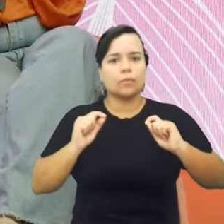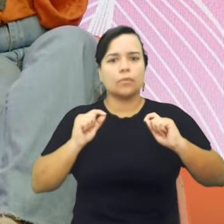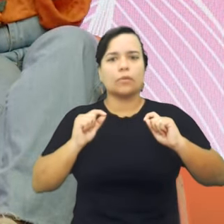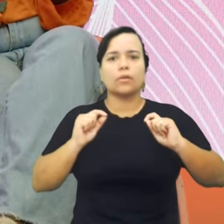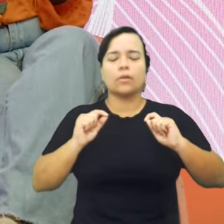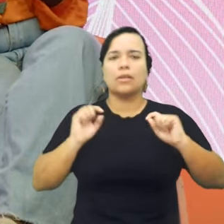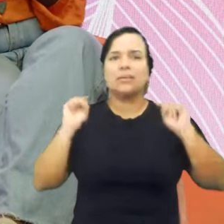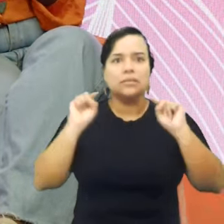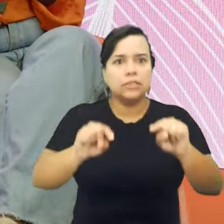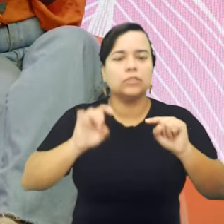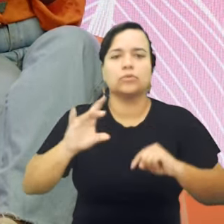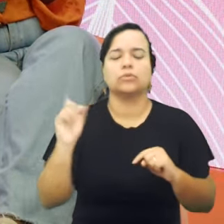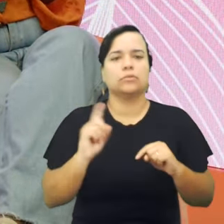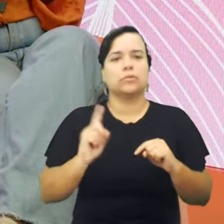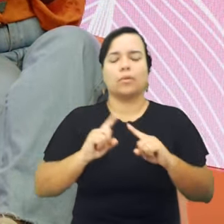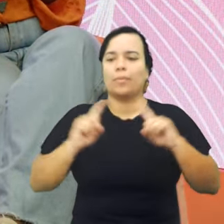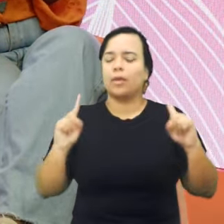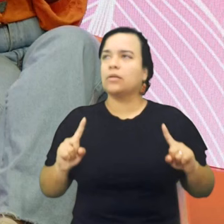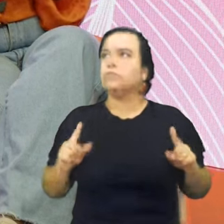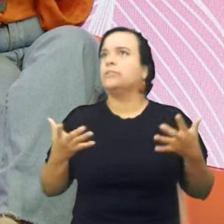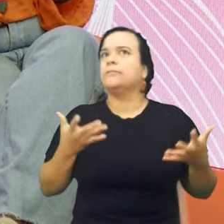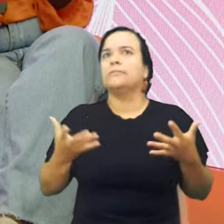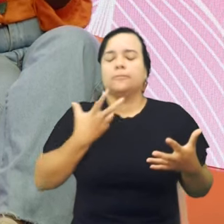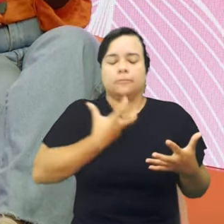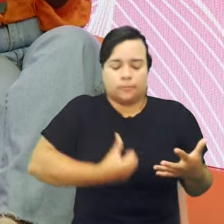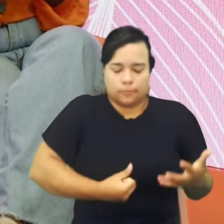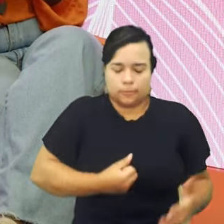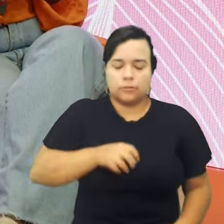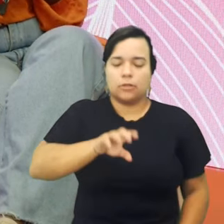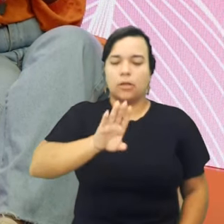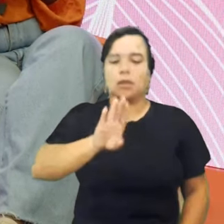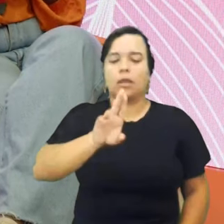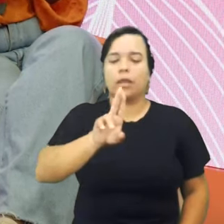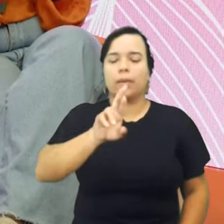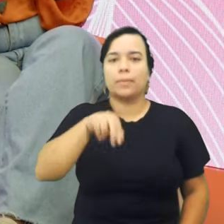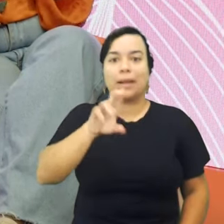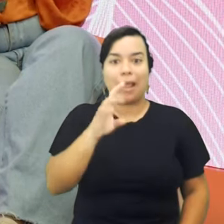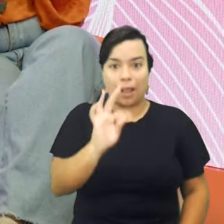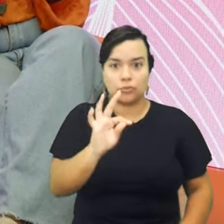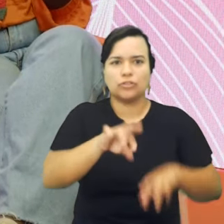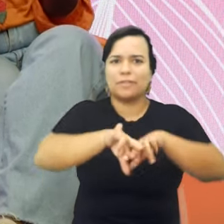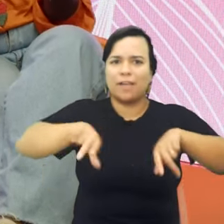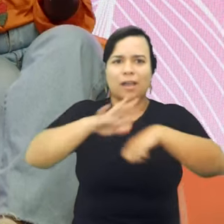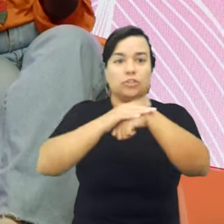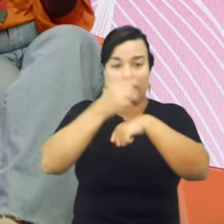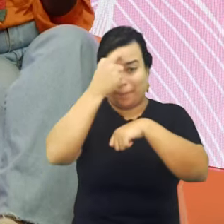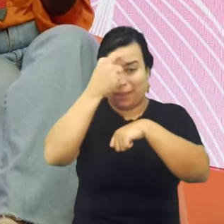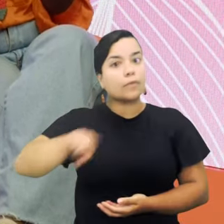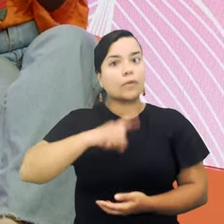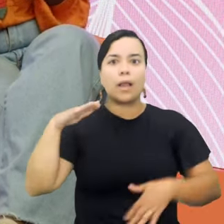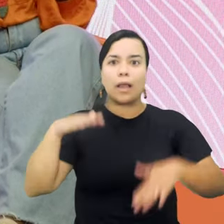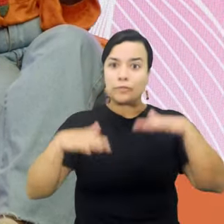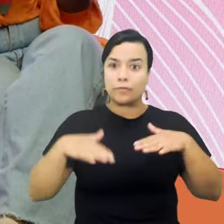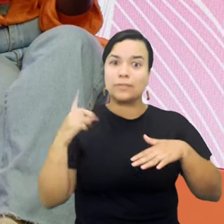não só isso, obviamente, mas o burnout e tantas outras doenças mentais, a gente às vezes chega nela